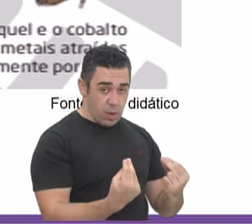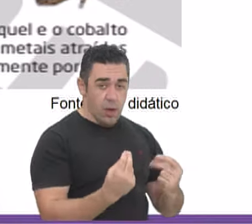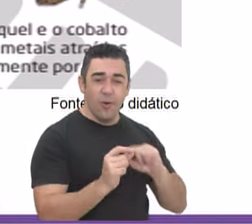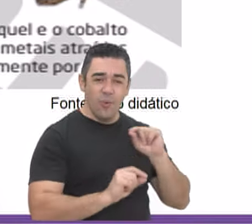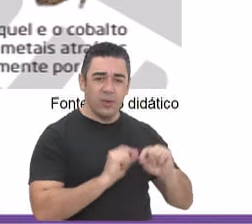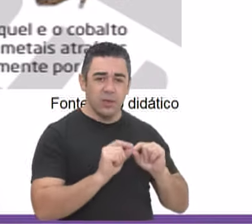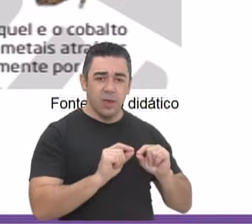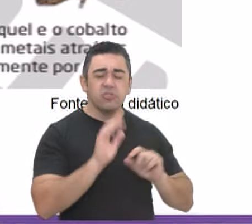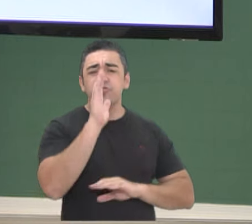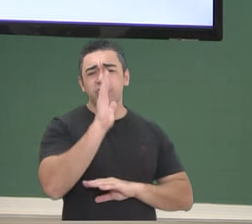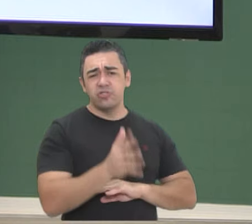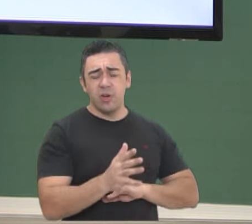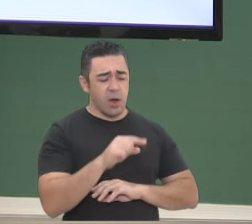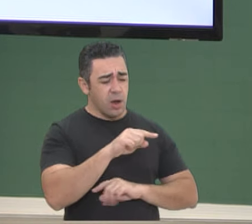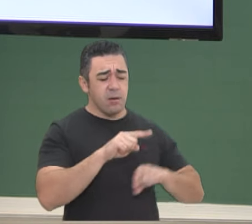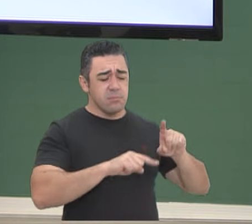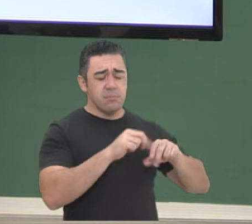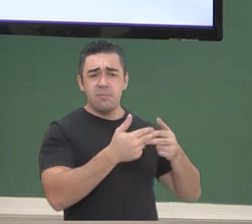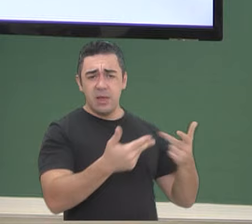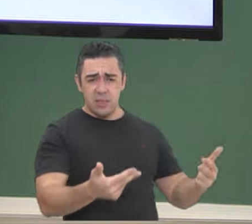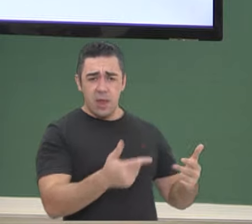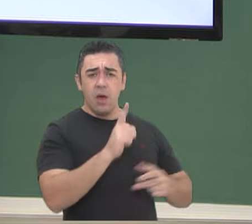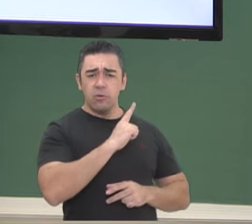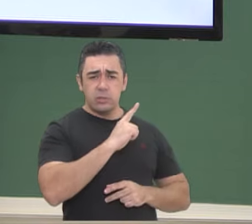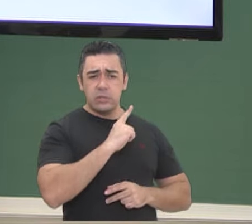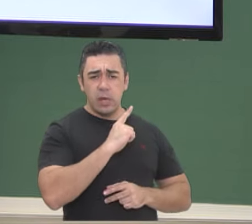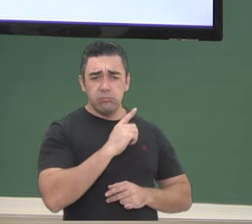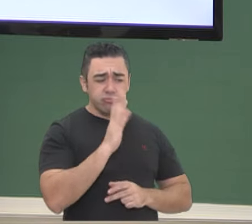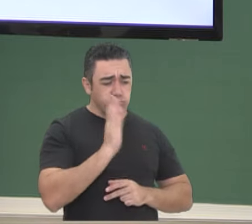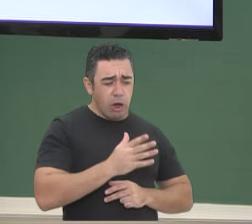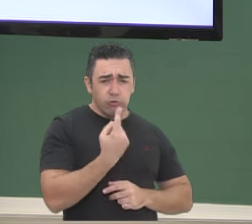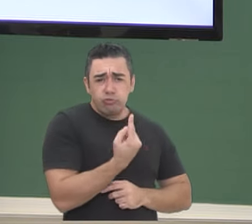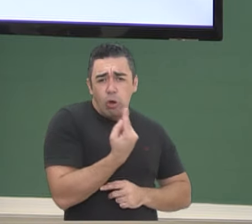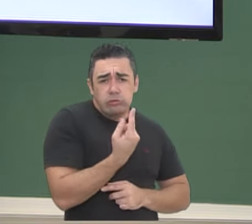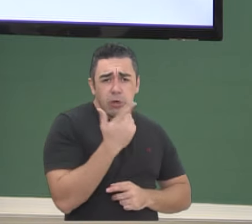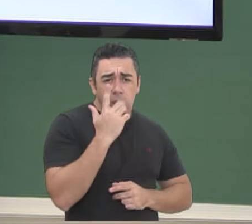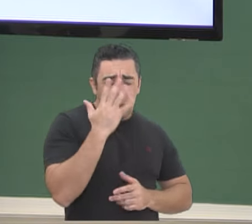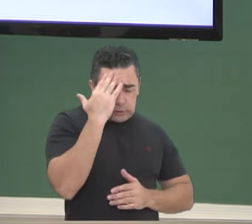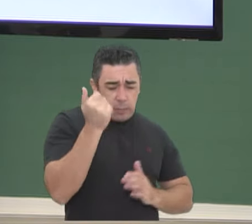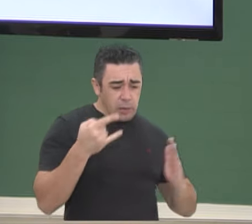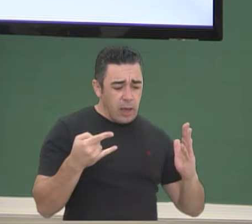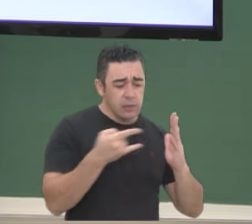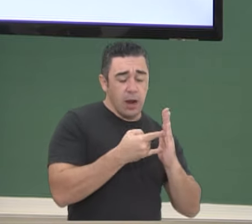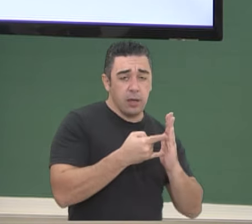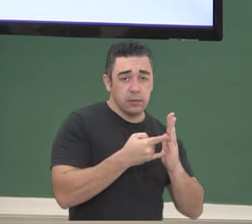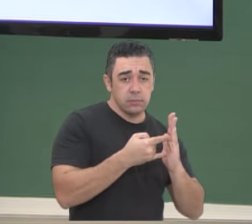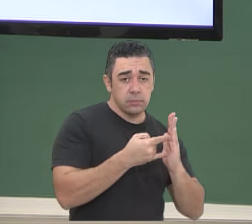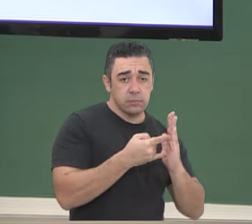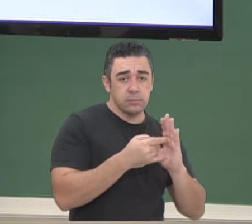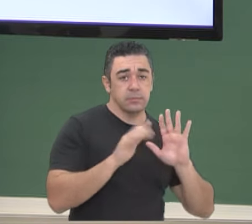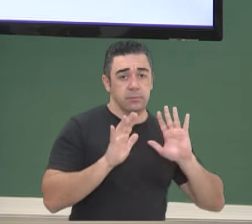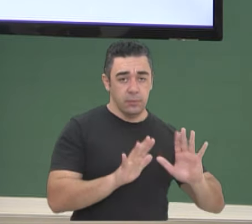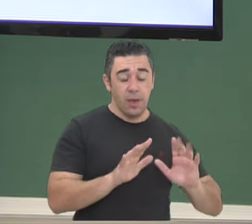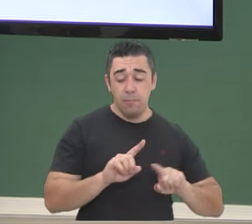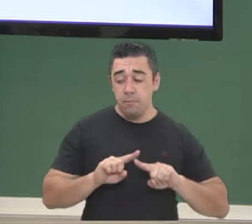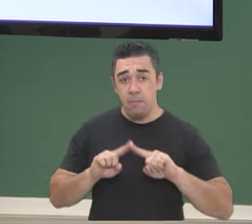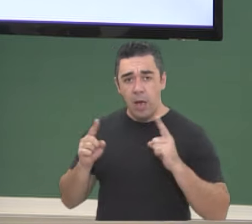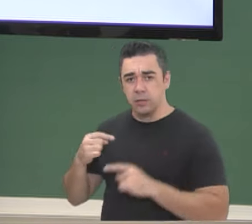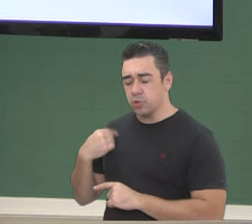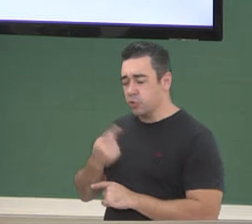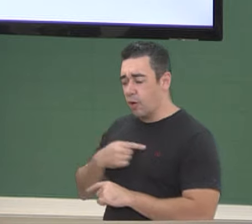aqueles materiais que naturalmente eles atraem certos metais e quando a gente fala e magnetismo